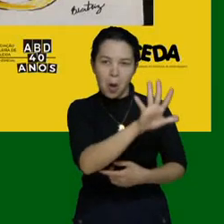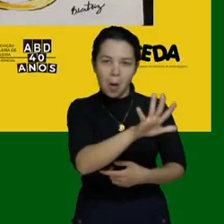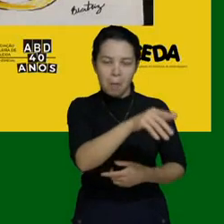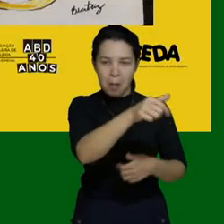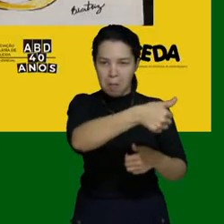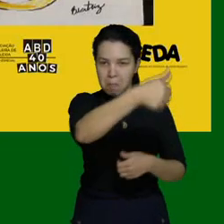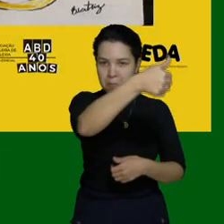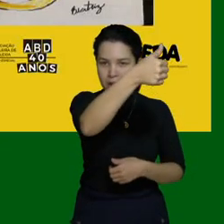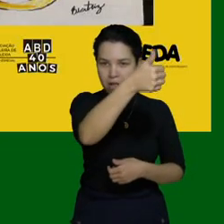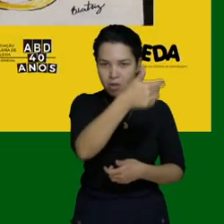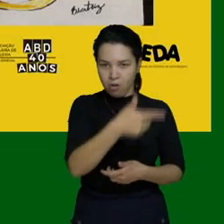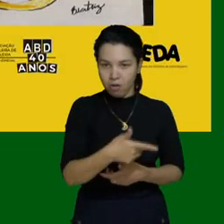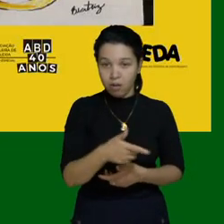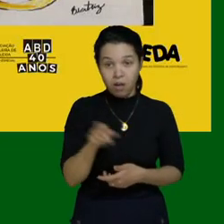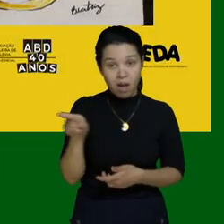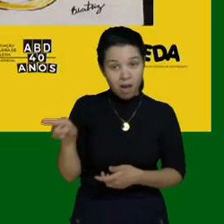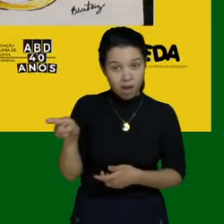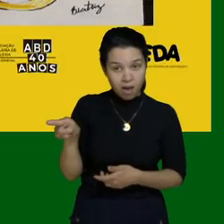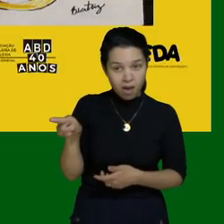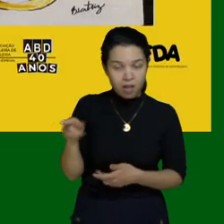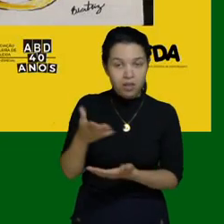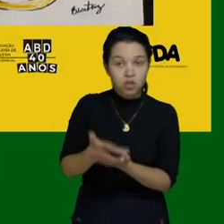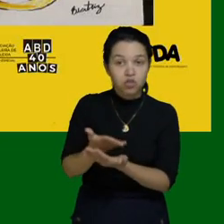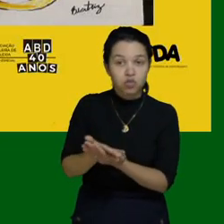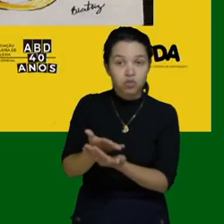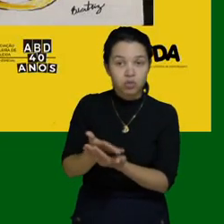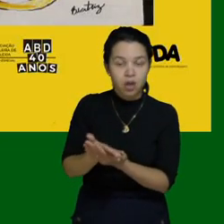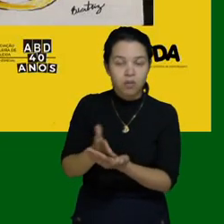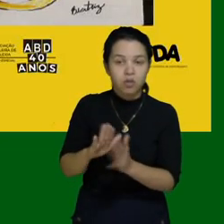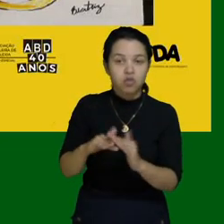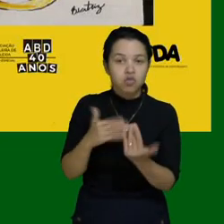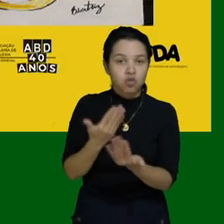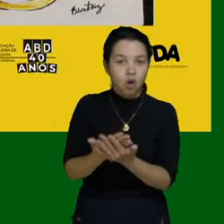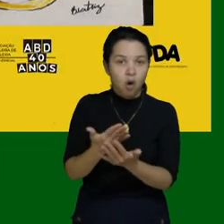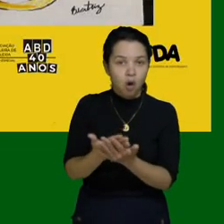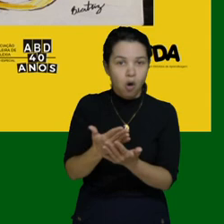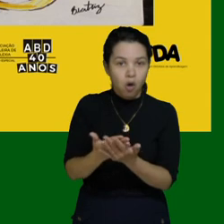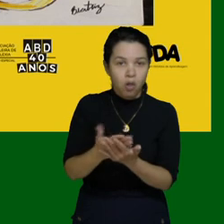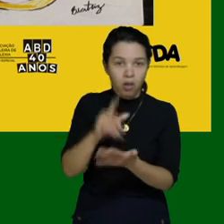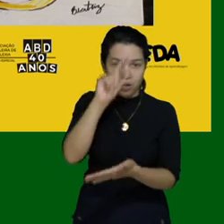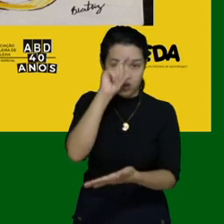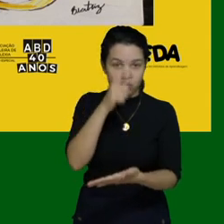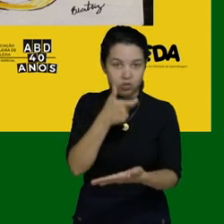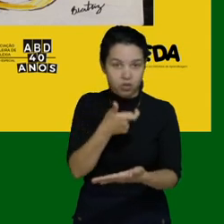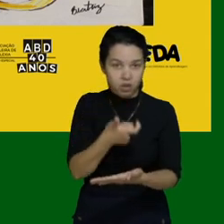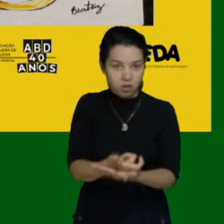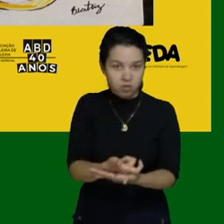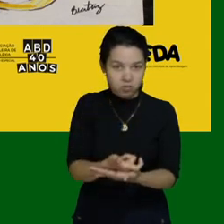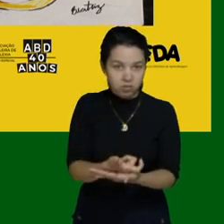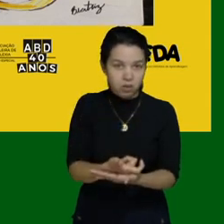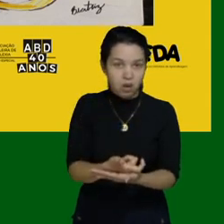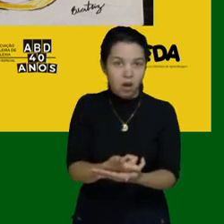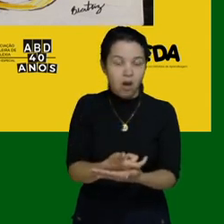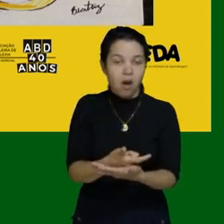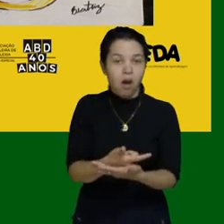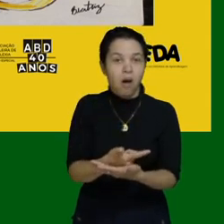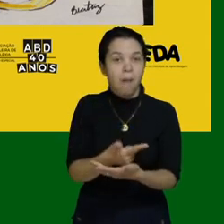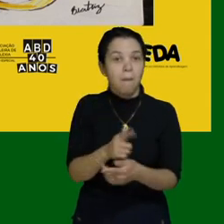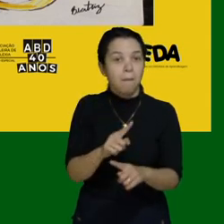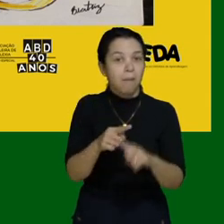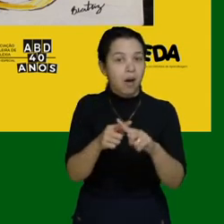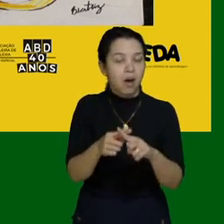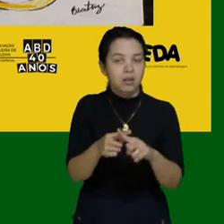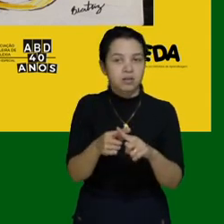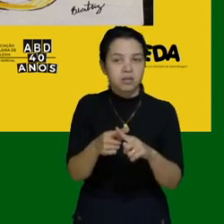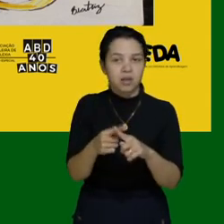ela estudava numa escola PR disléxico ficava o dia inteiro nessa escola PR disléxico mas não tinha intervenção né eu